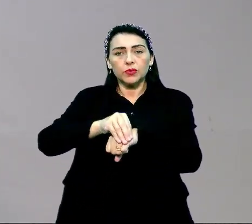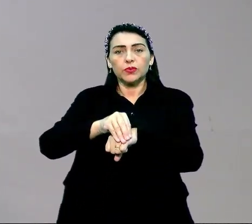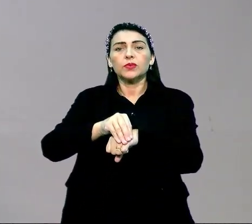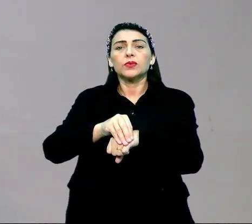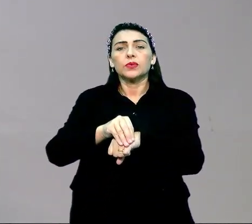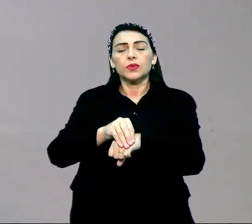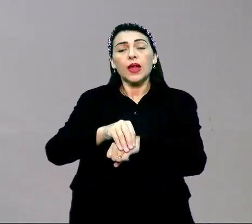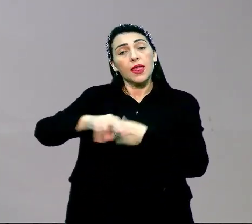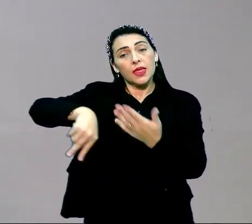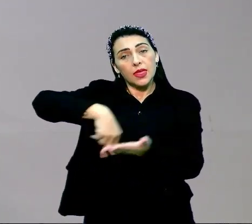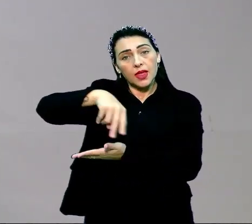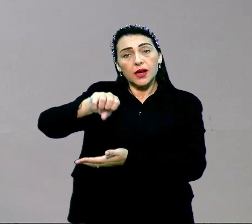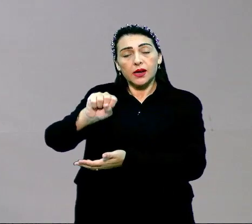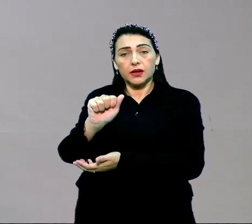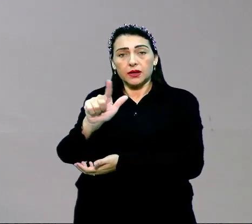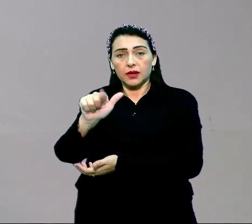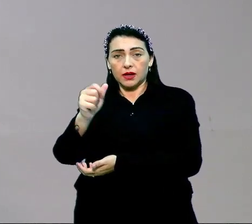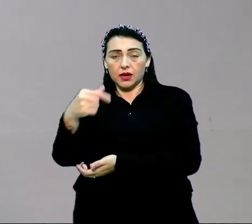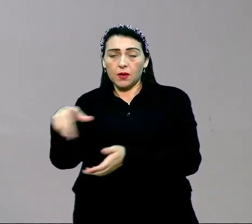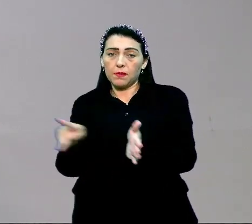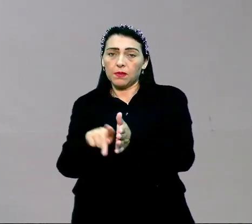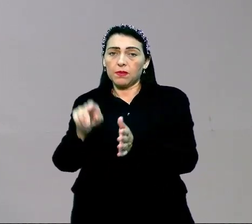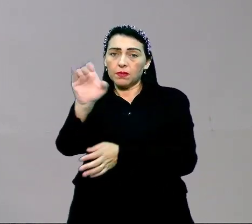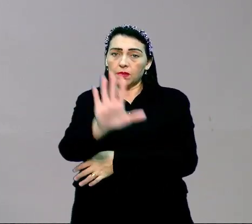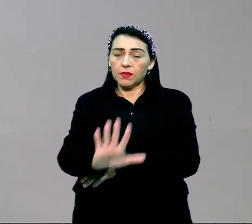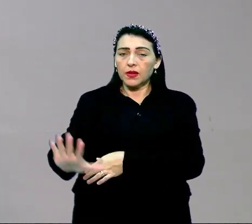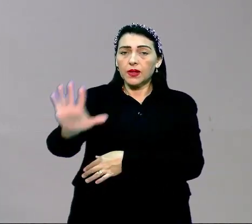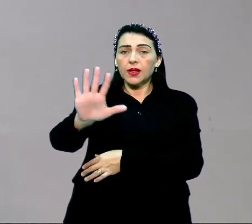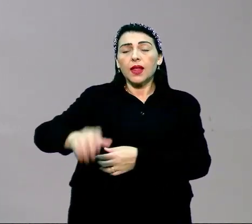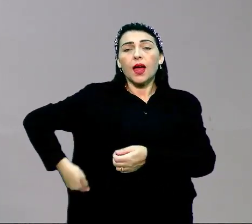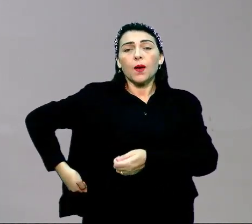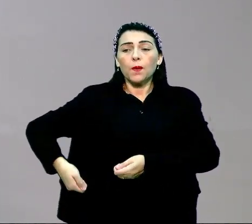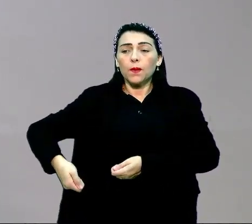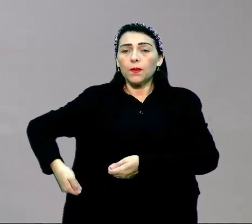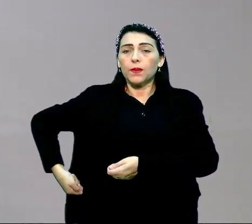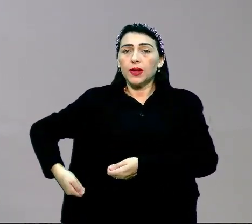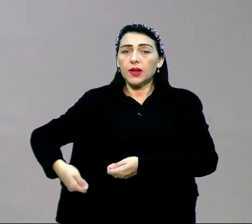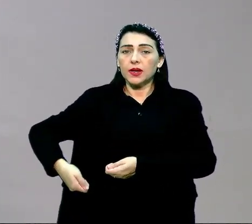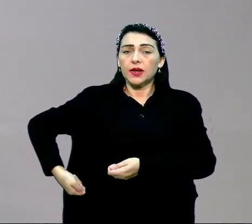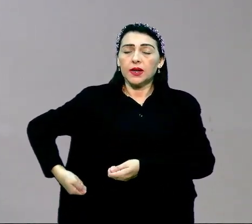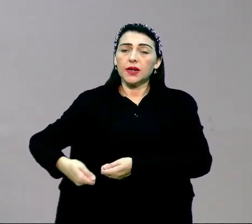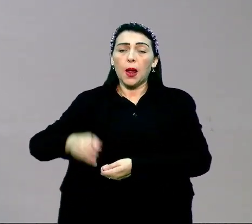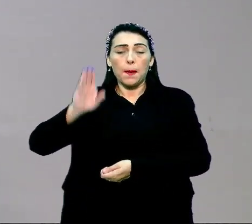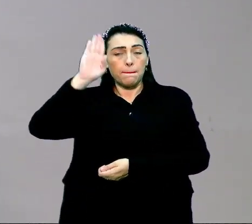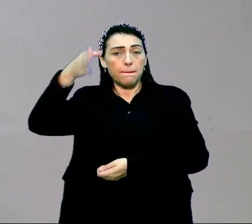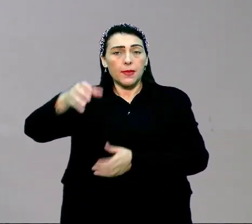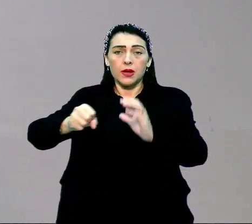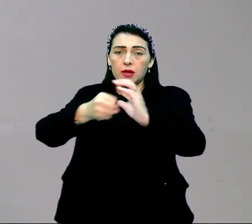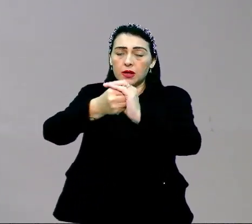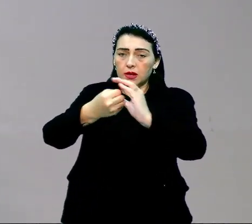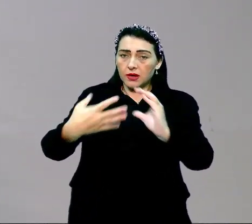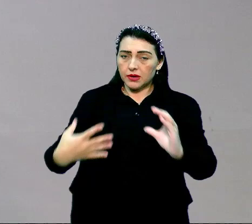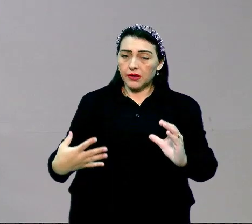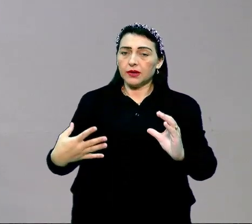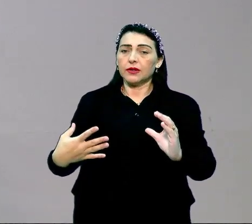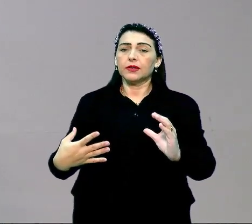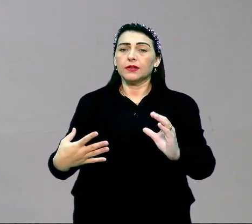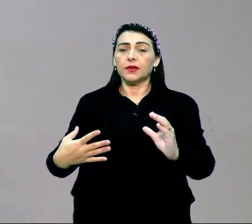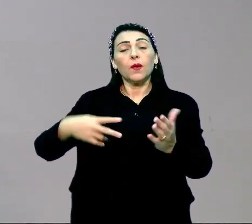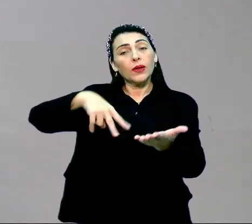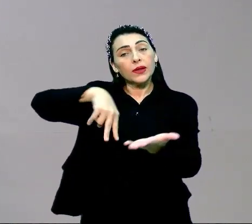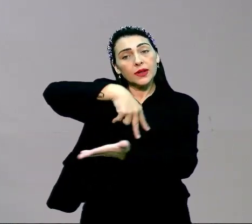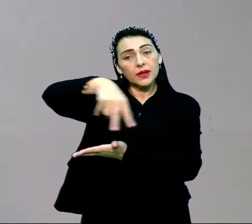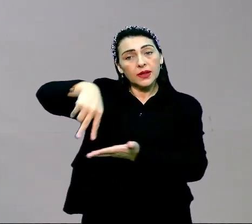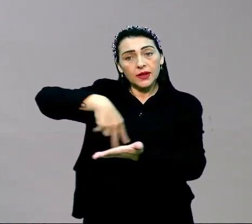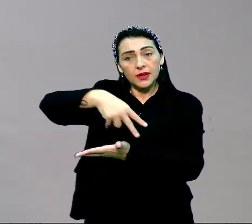caso, dança de salão é uma vertente europeia. No caso da quadrilha, essa principal característica era uma